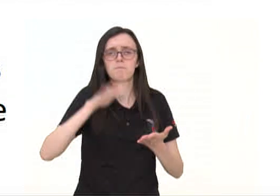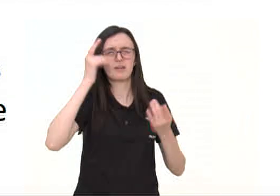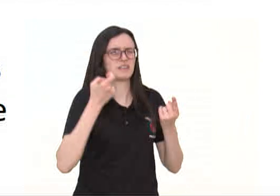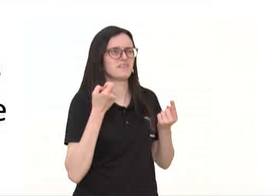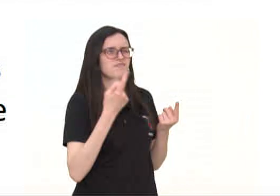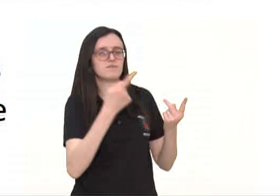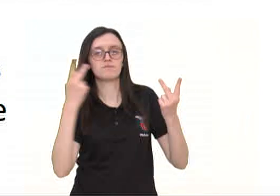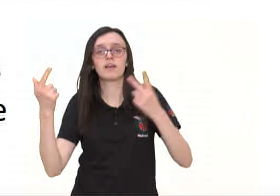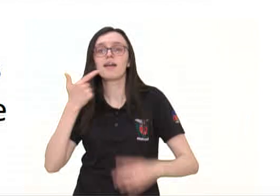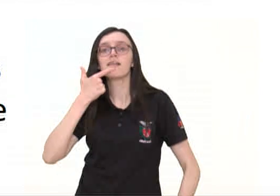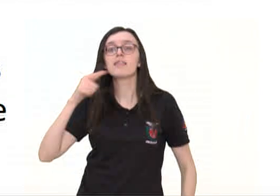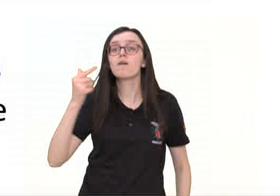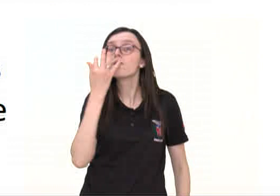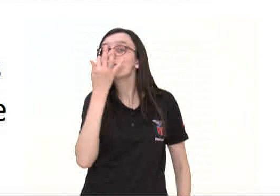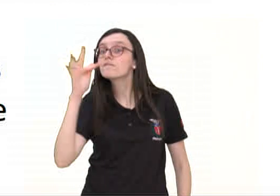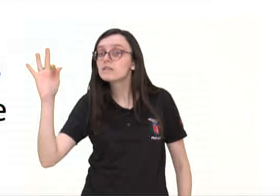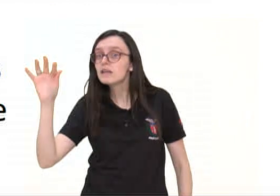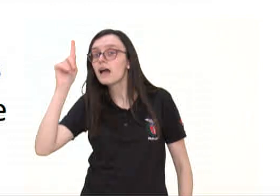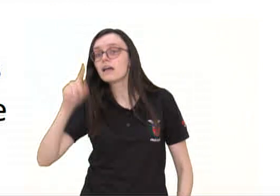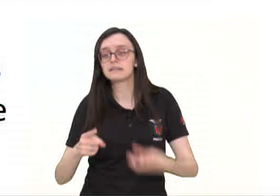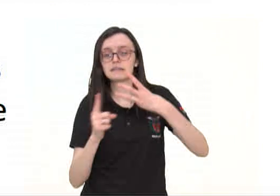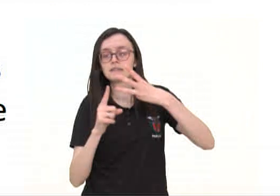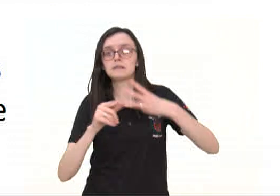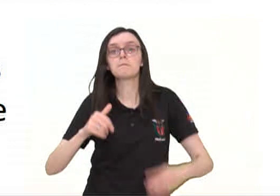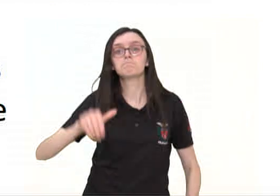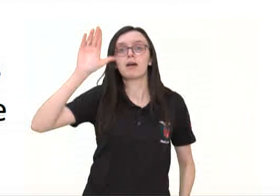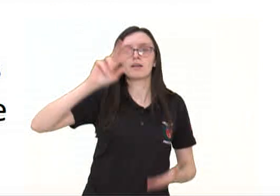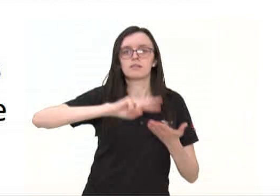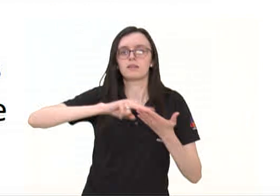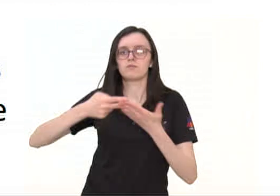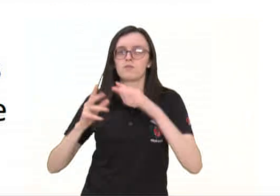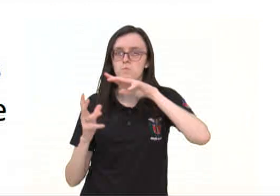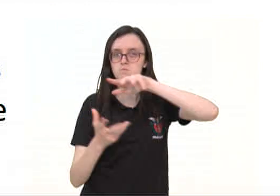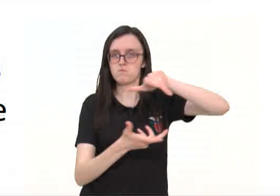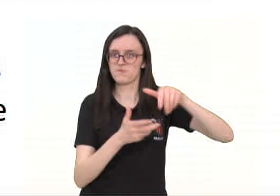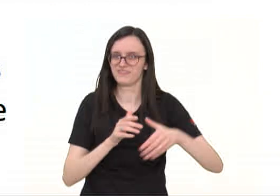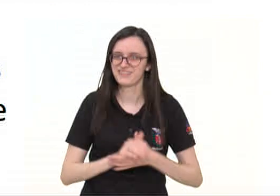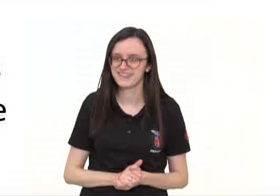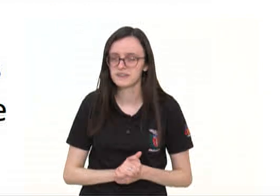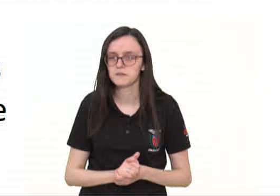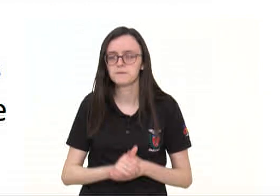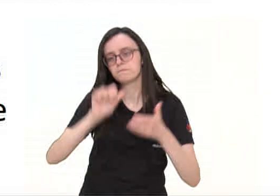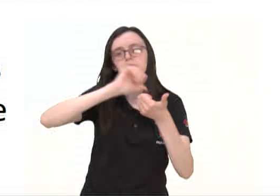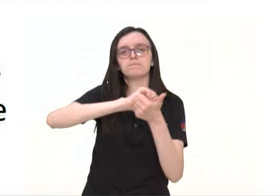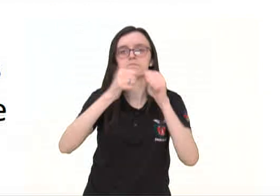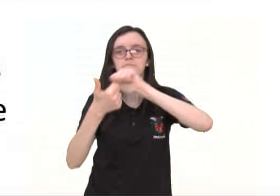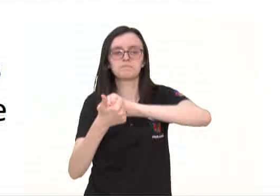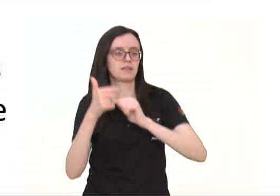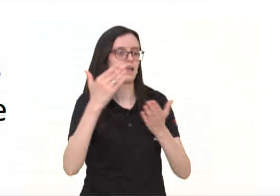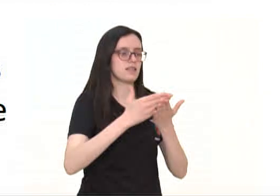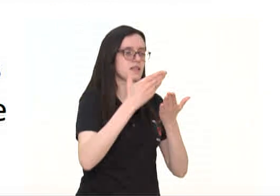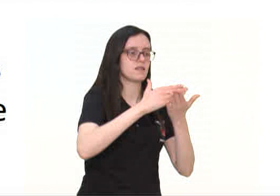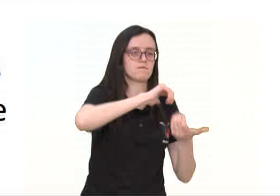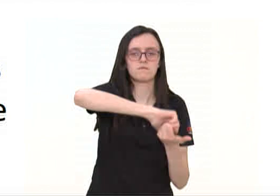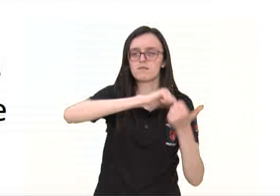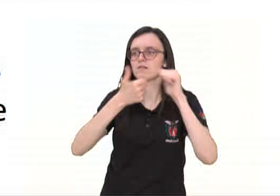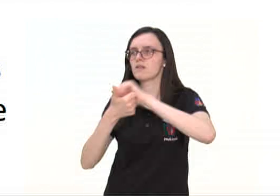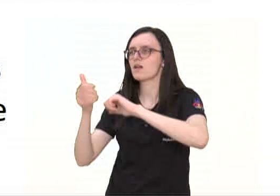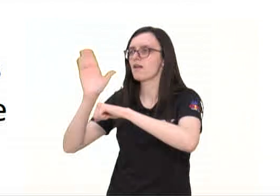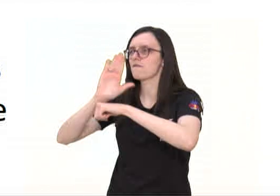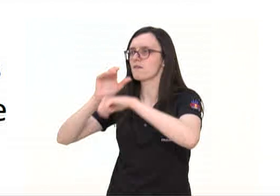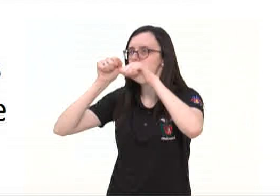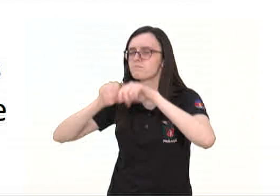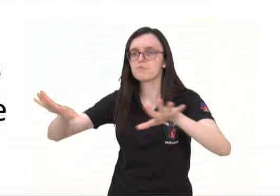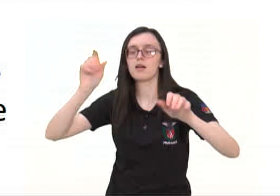vendida em língua francesa e o 3º mais traduzido no mundo. A adaptação cinematográfica estreou em